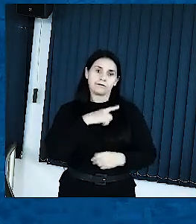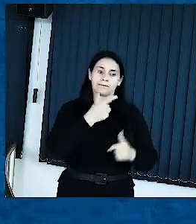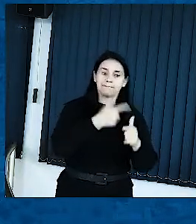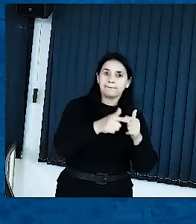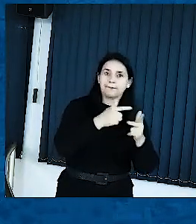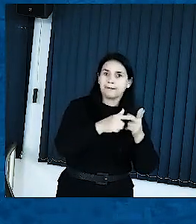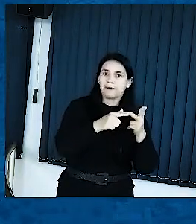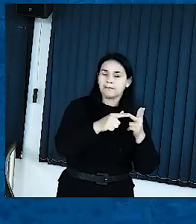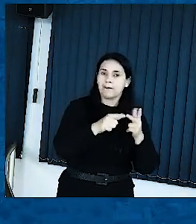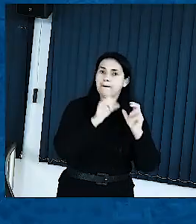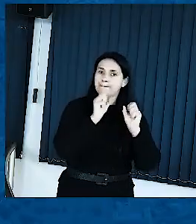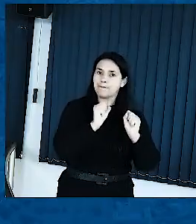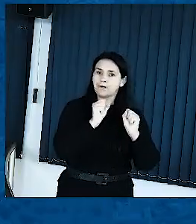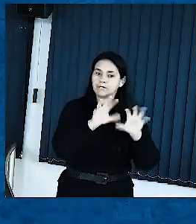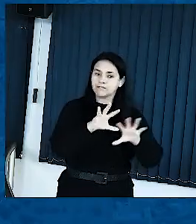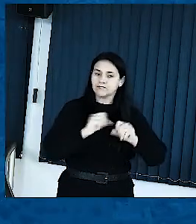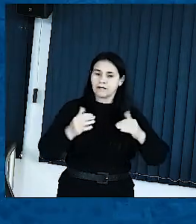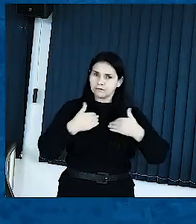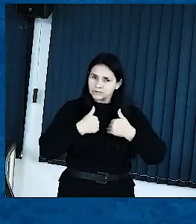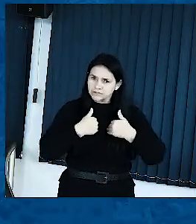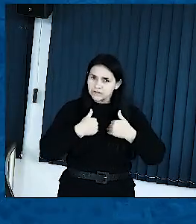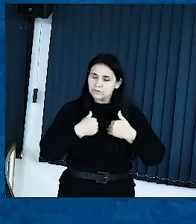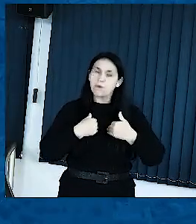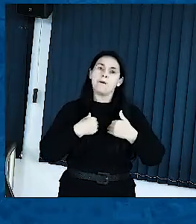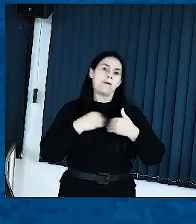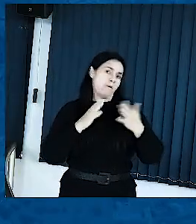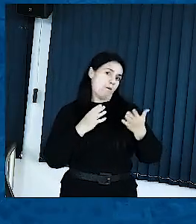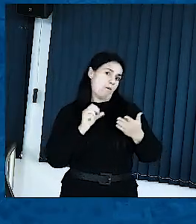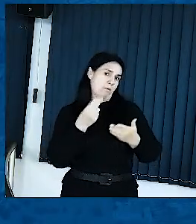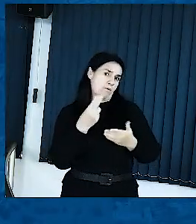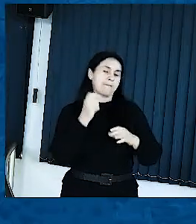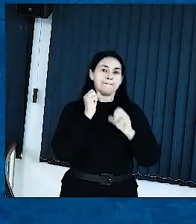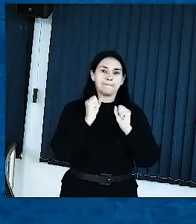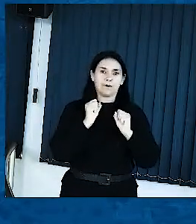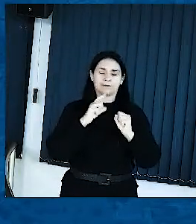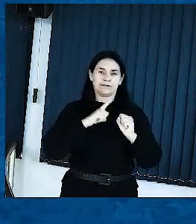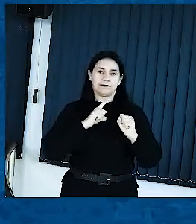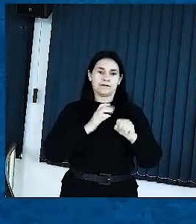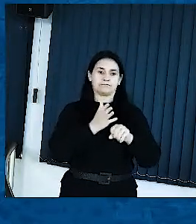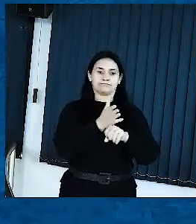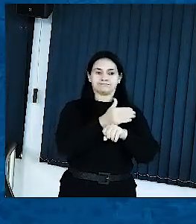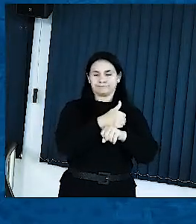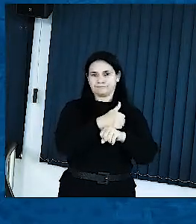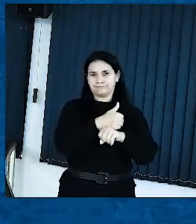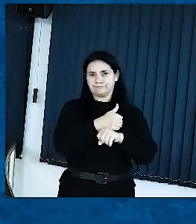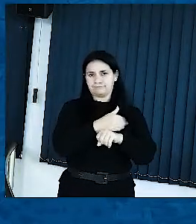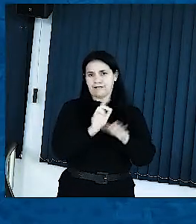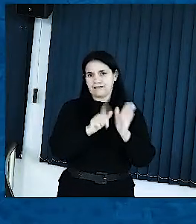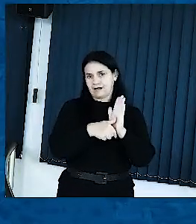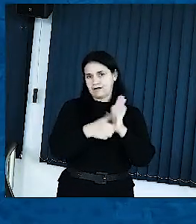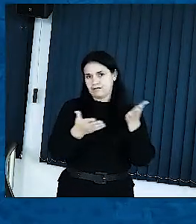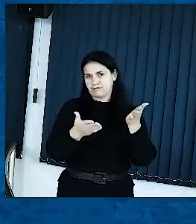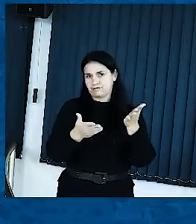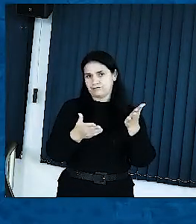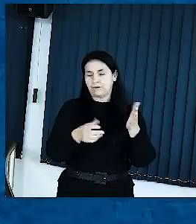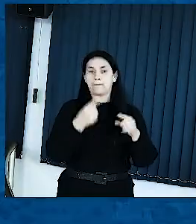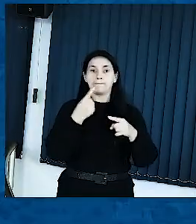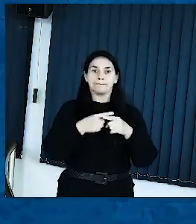estou dizendo que ele vai ter autismo, mas ele vai ter atrasos. O cérebro infantil, ele não